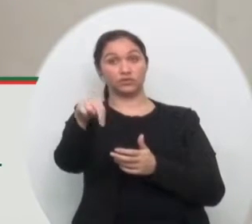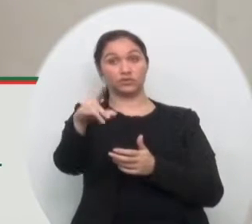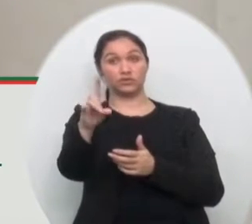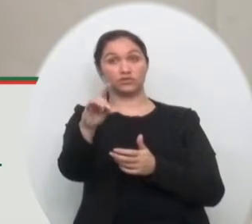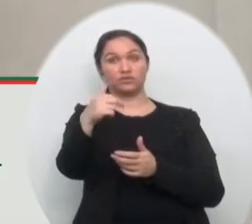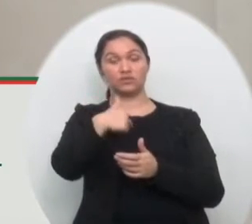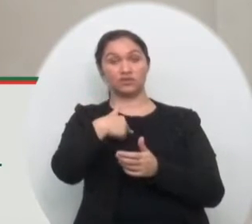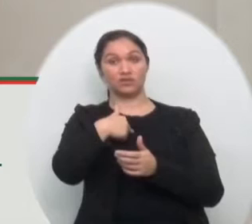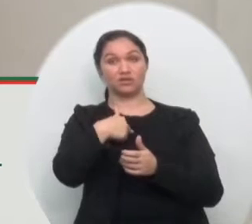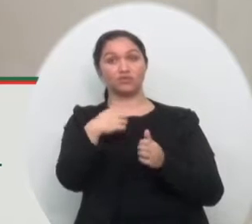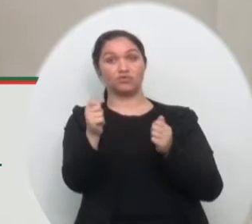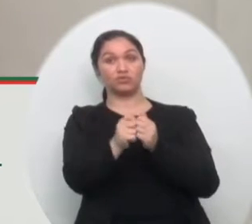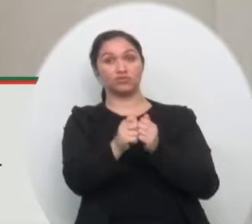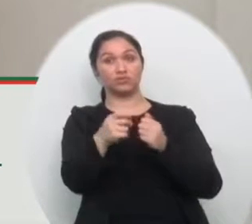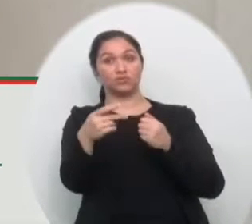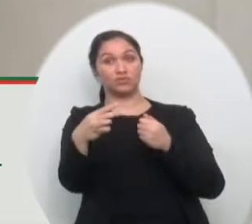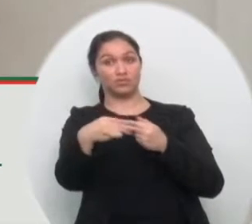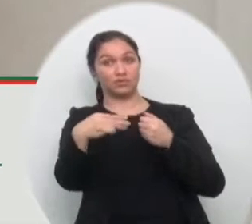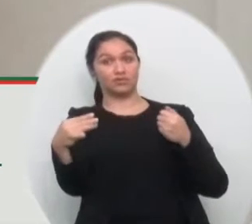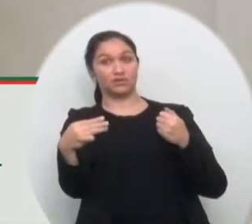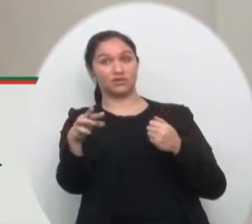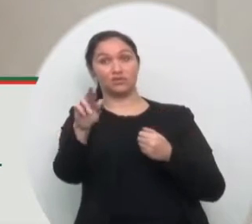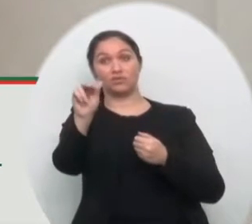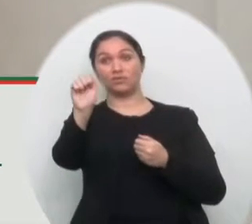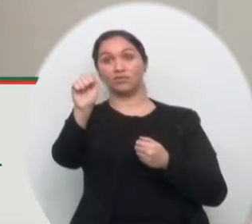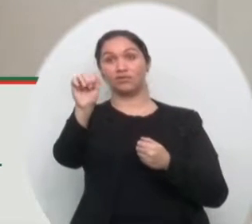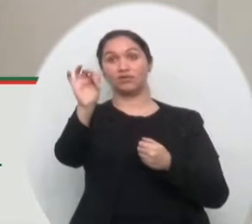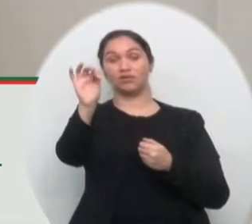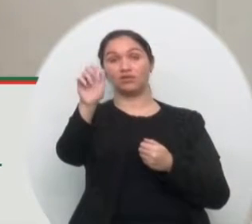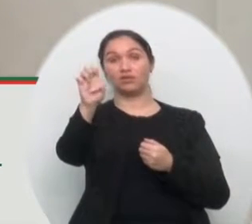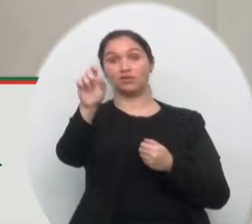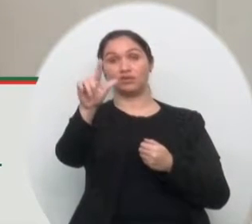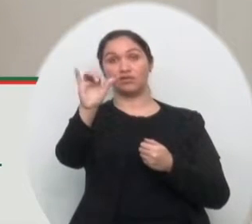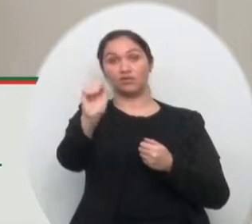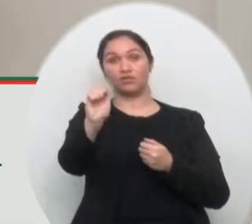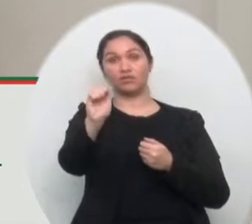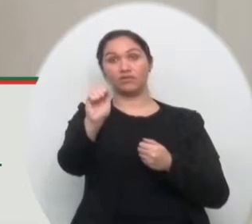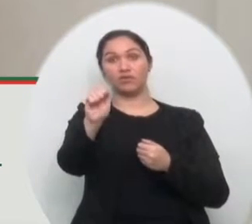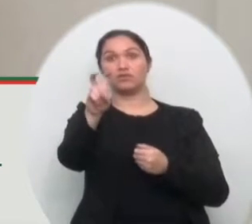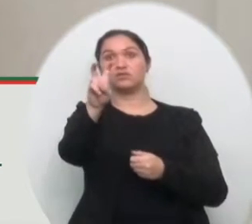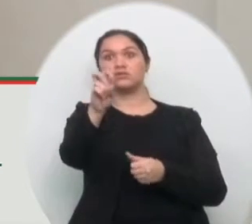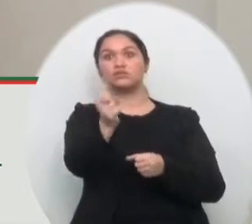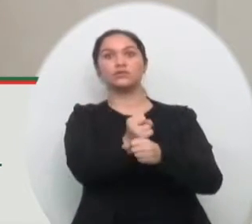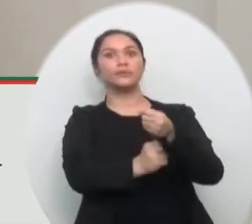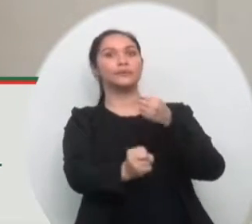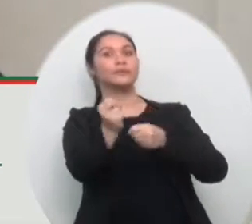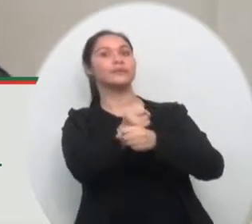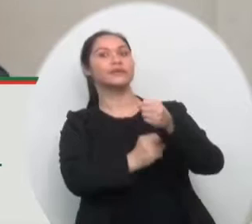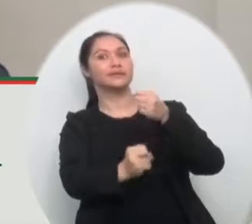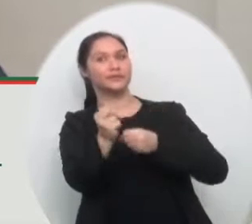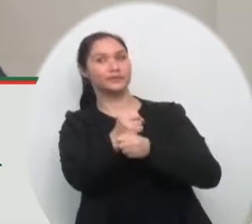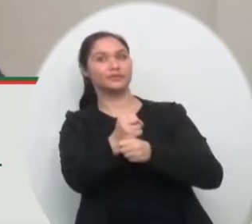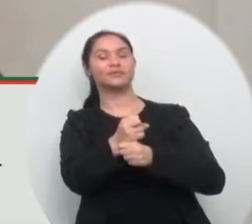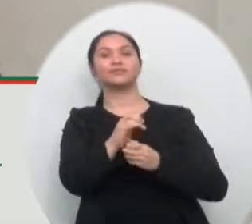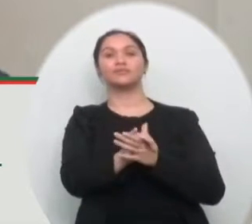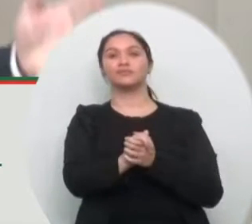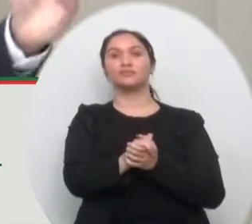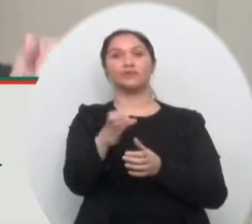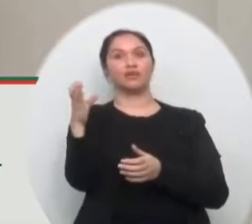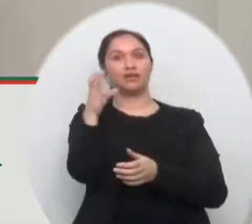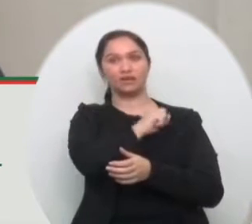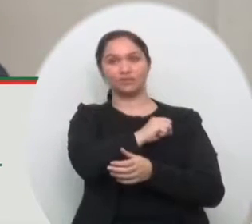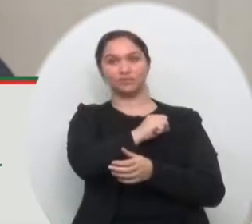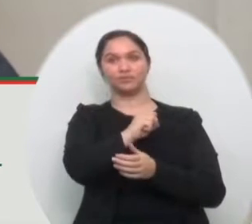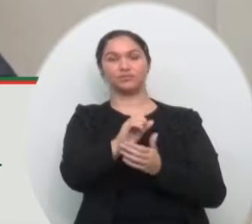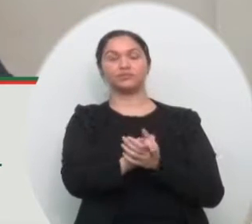juntos em Ciências da Saúde. E eu estava fazendo as contas, foi 2013, já fazem 5 anos. Passa rápido para caramba, hein? Seja bem-vindo também, Rafaela, minha